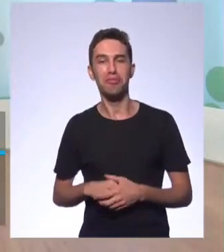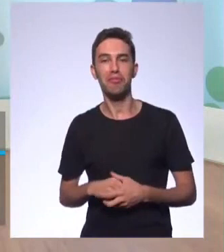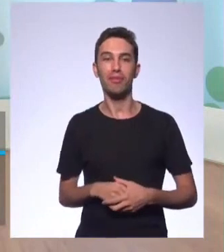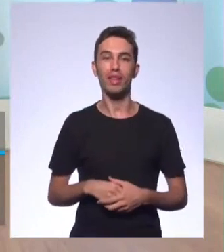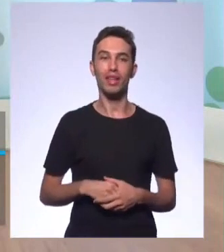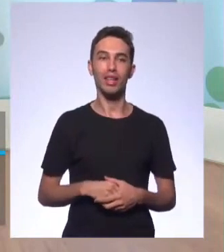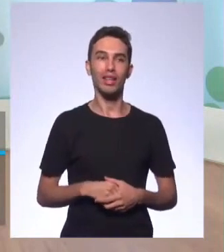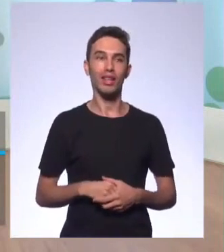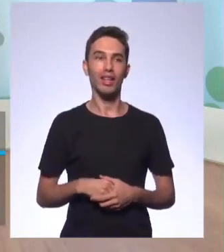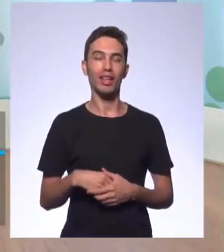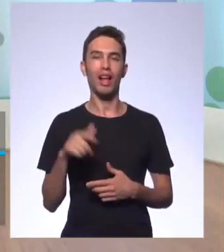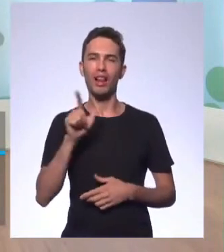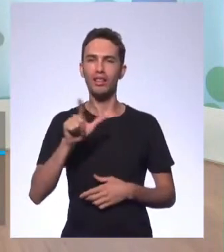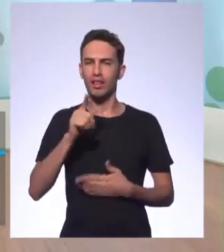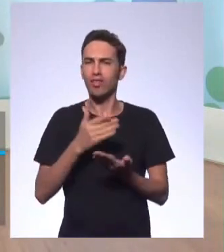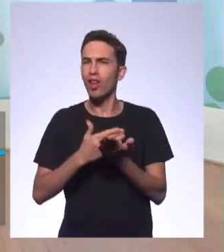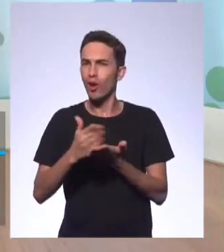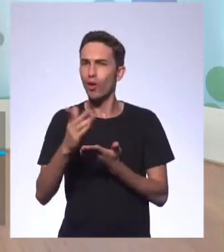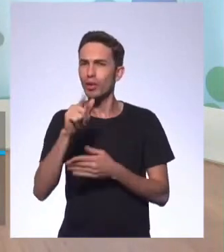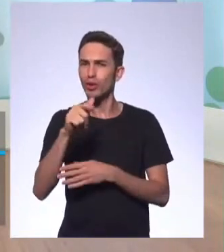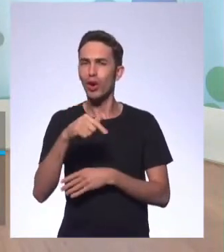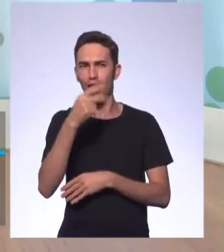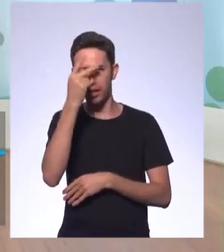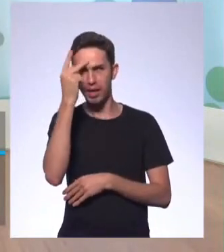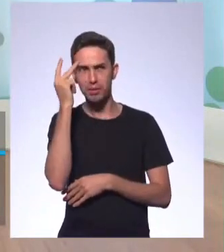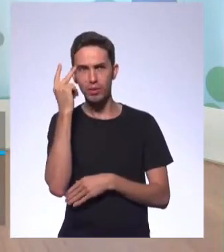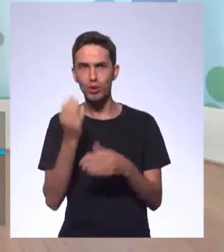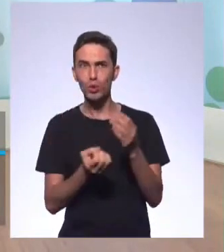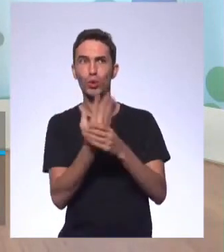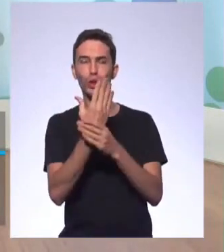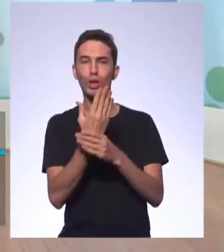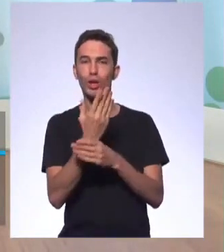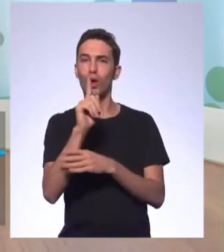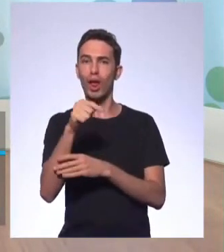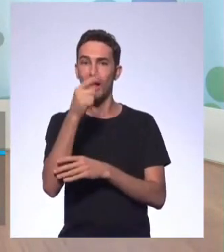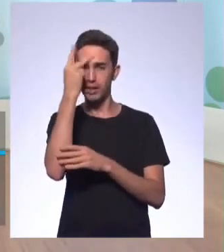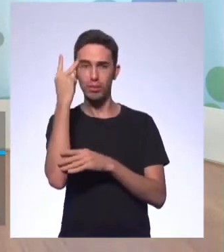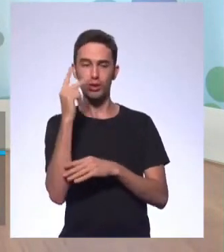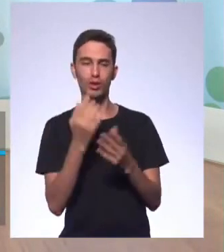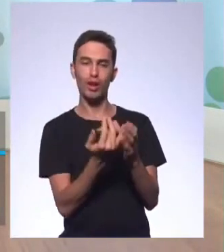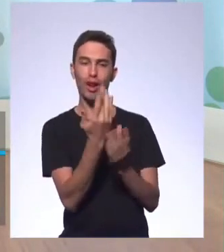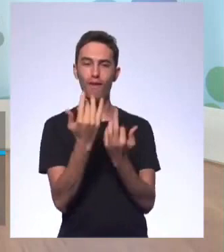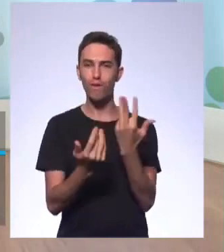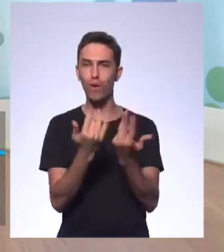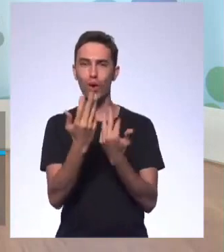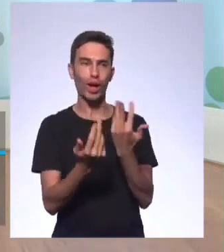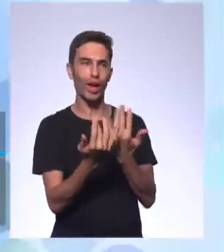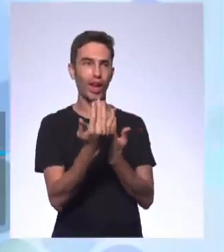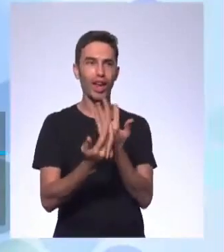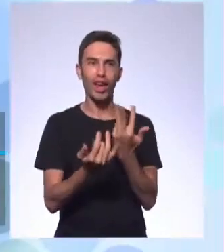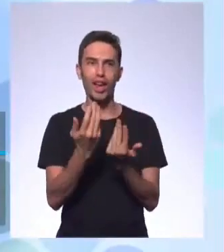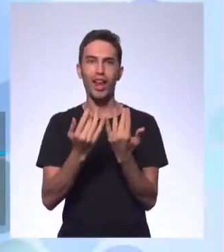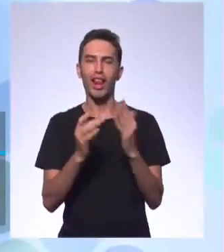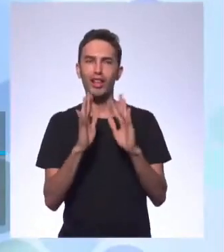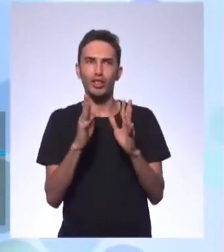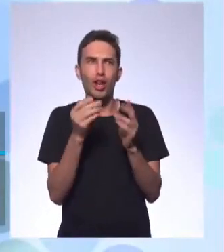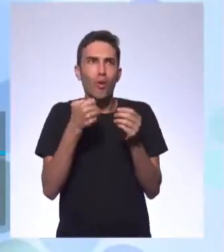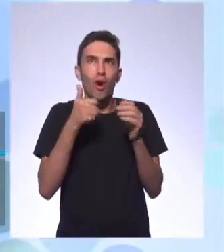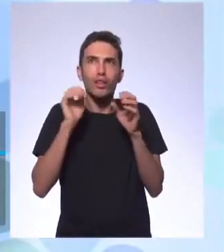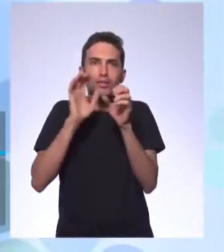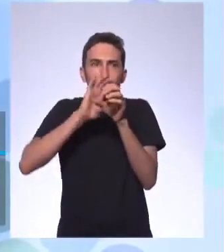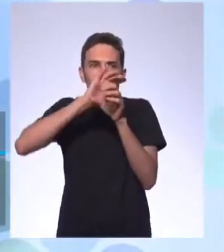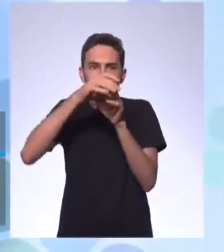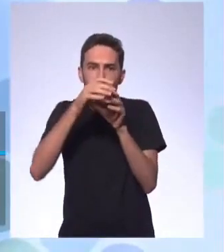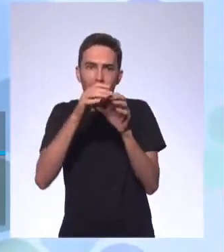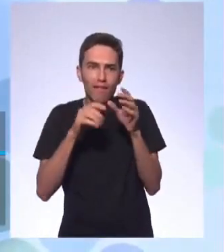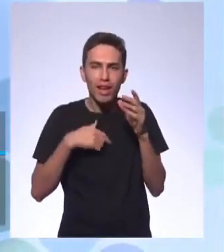fico pensando que a literatura surgiu dessa forma, né? Com as pessoas ao redor de uma fogueira lá, quase nas cavernas, tal,